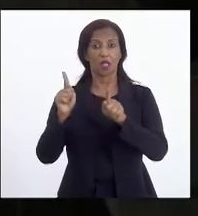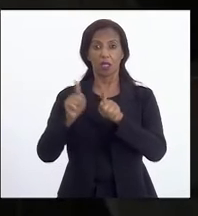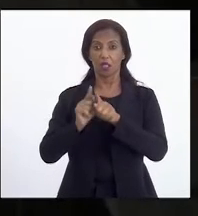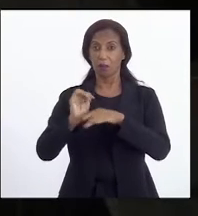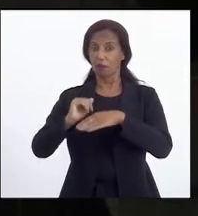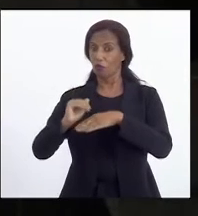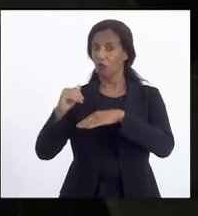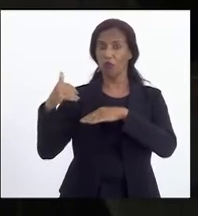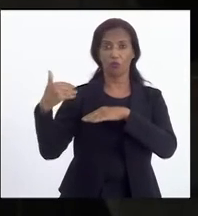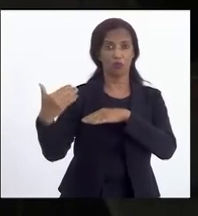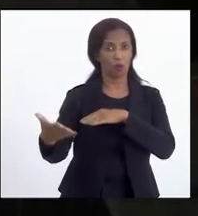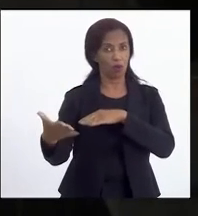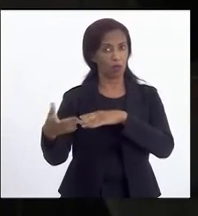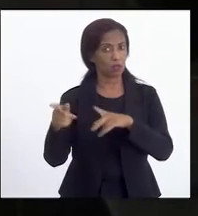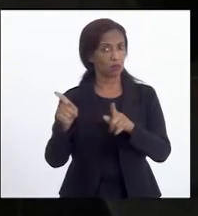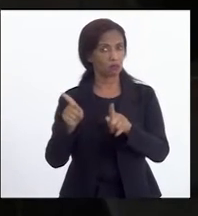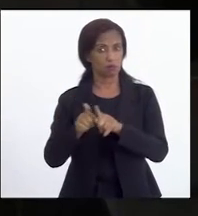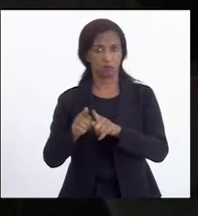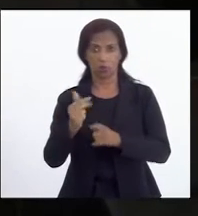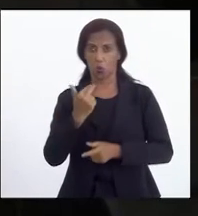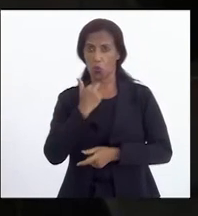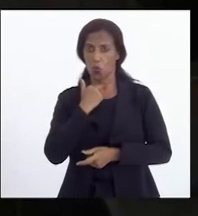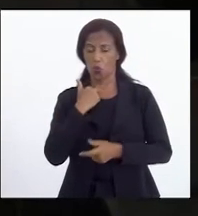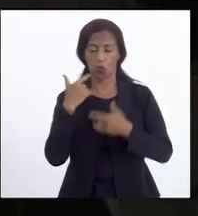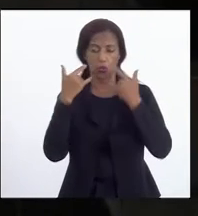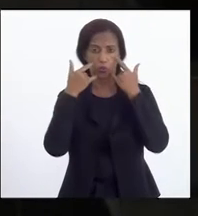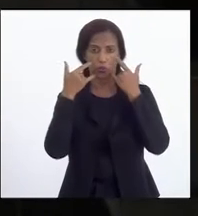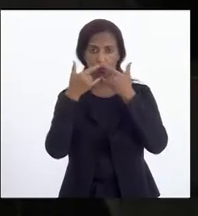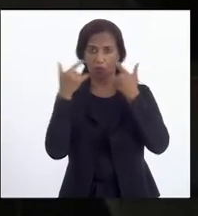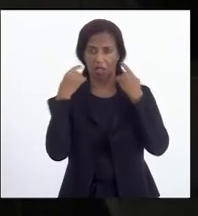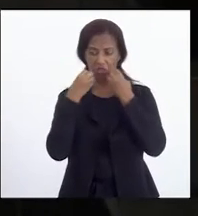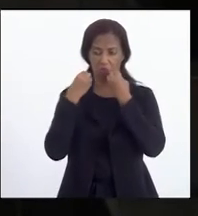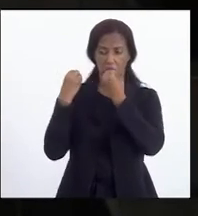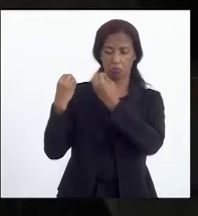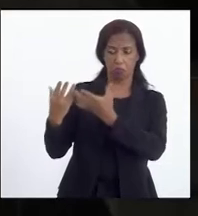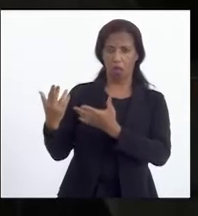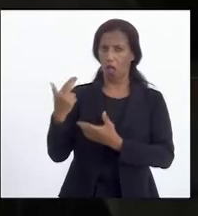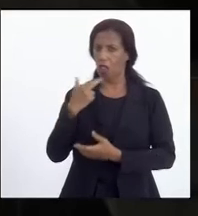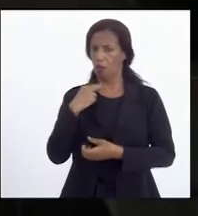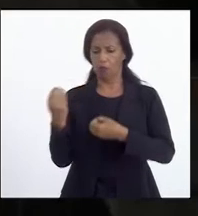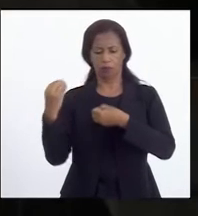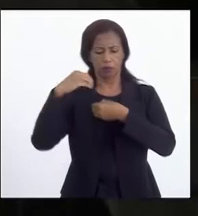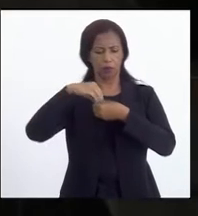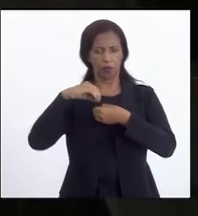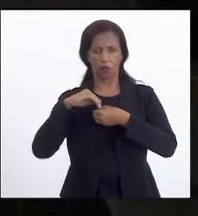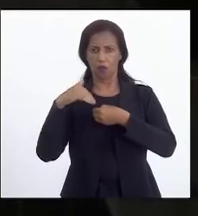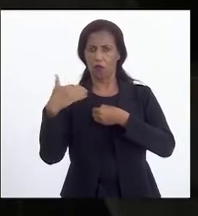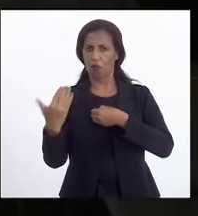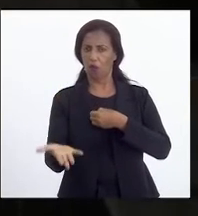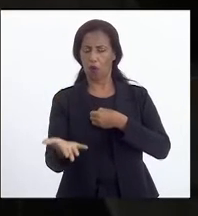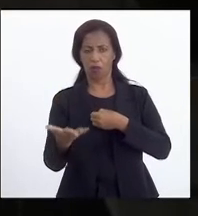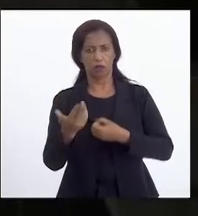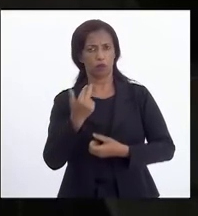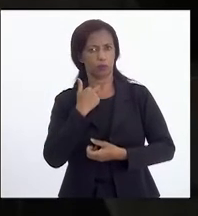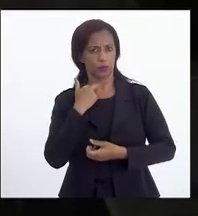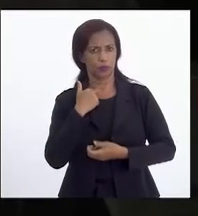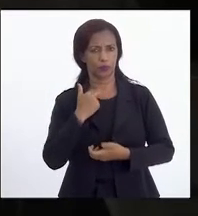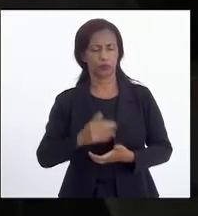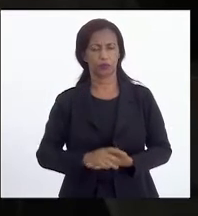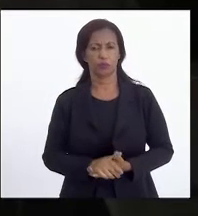externamente nem externamente nem internamente nesse